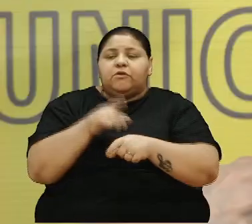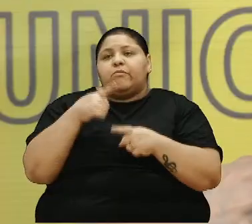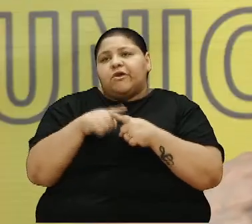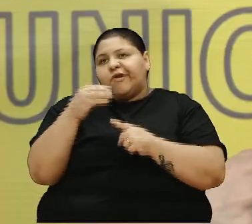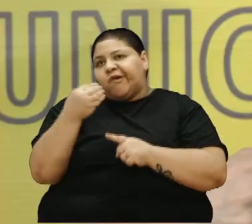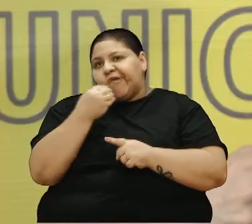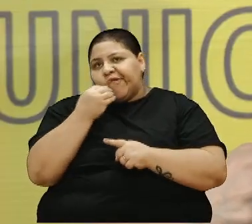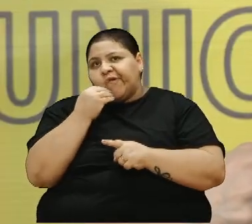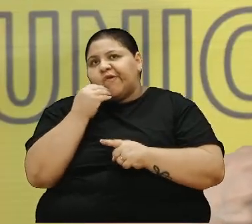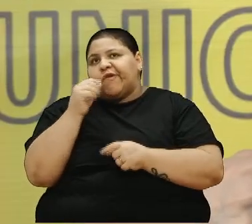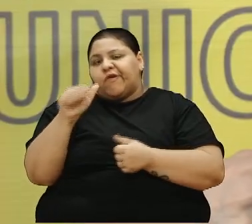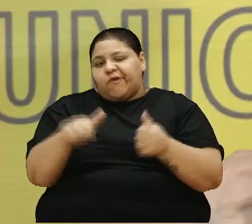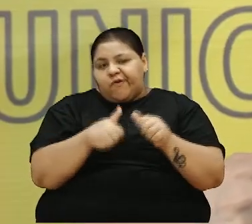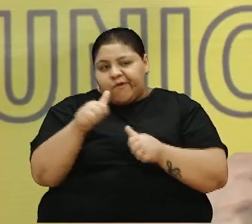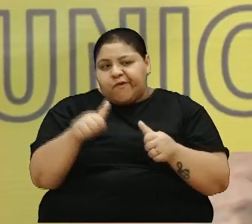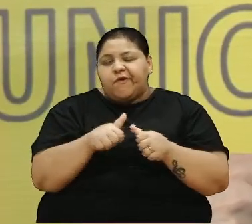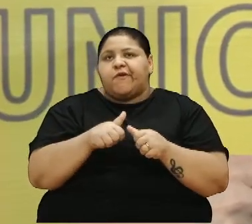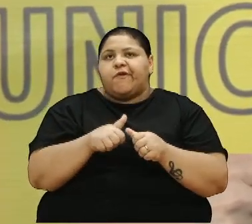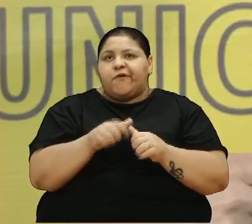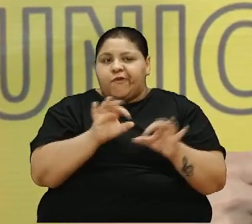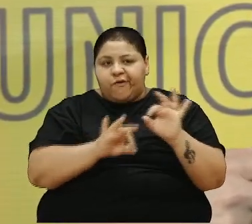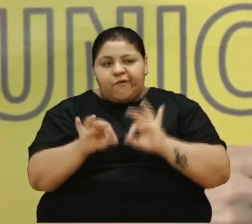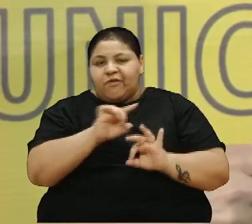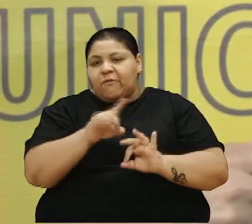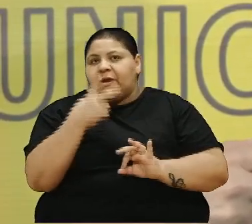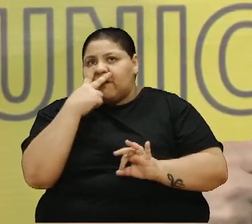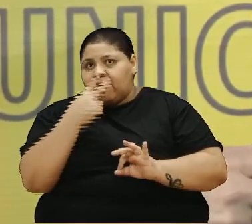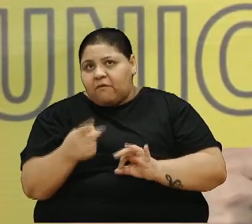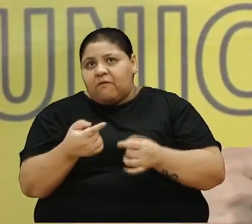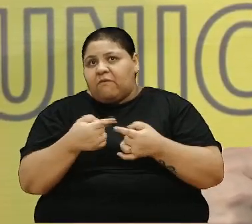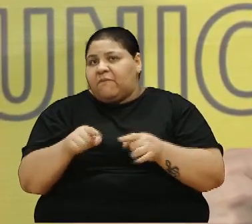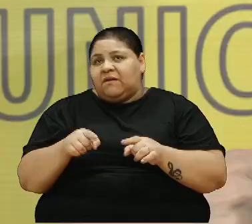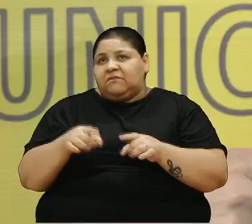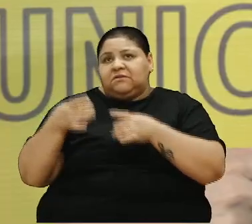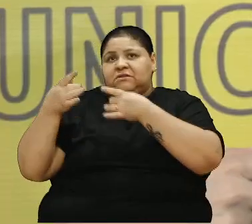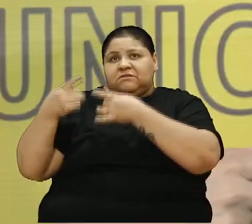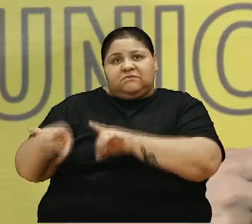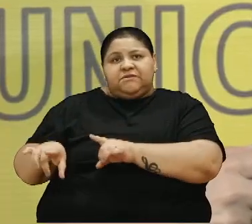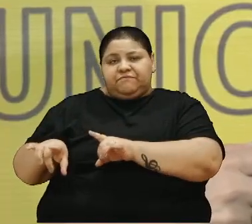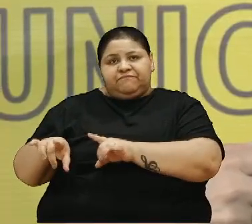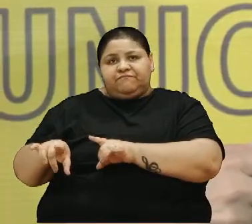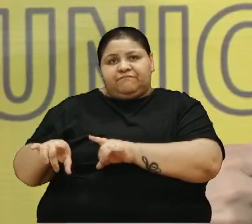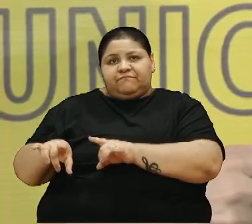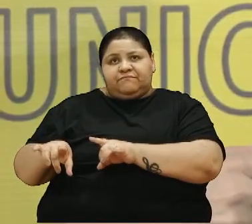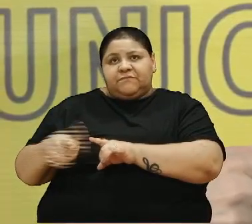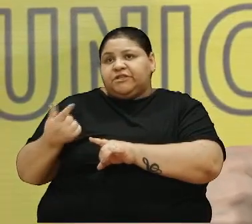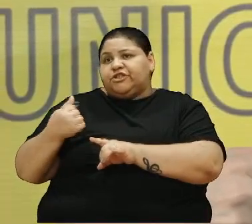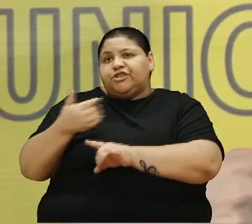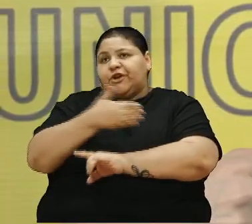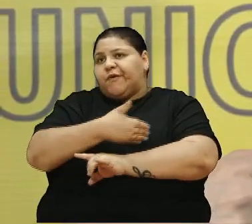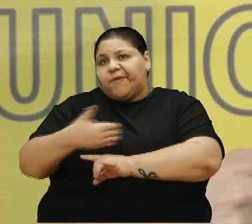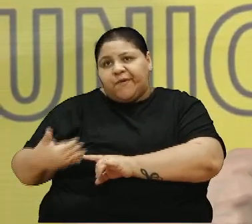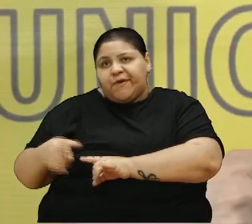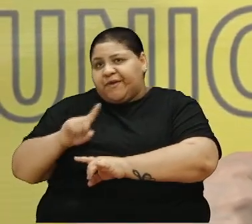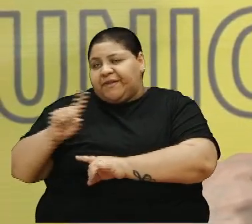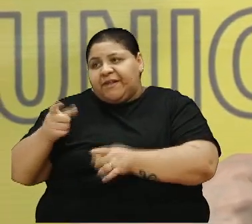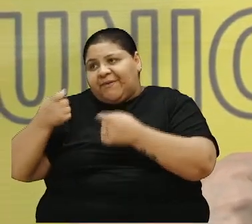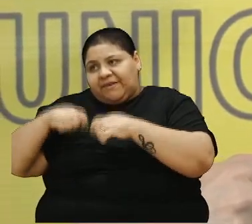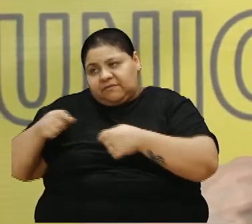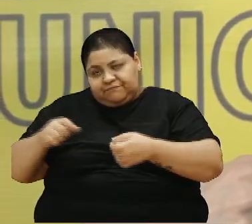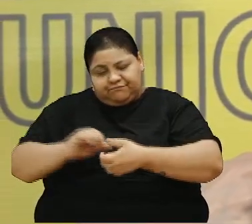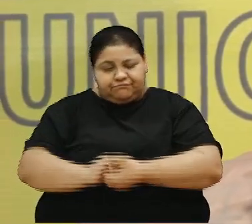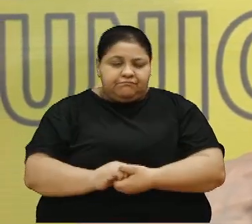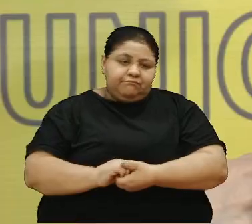obviamente, a qualidade, posteriormente, o reparo não fica a mesma e, mais do que isso, é um desperdício, um expêndio de dinheiro público que não seria necessário.